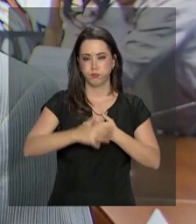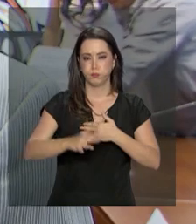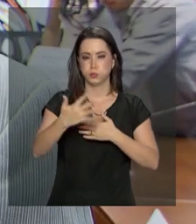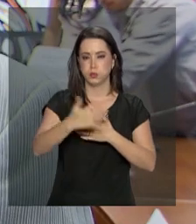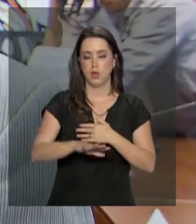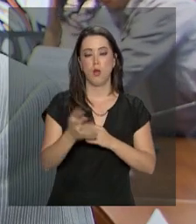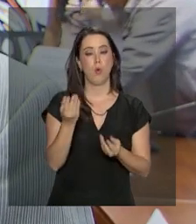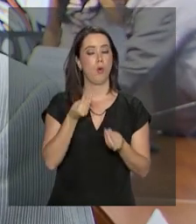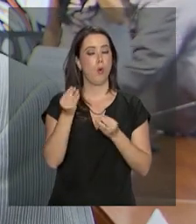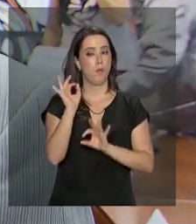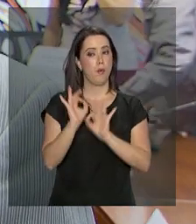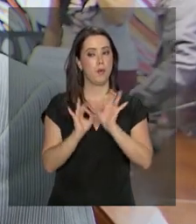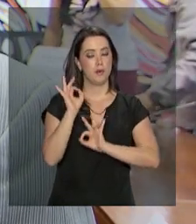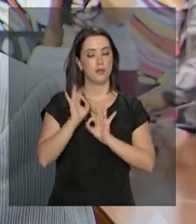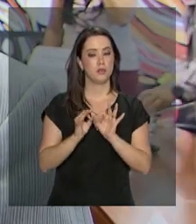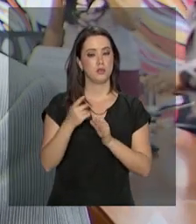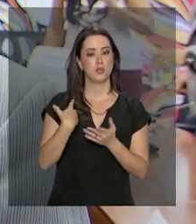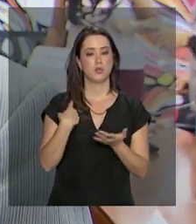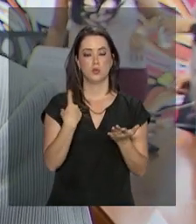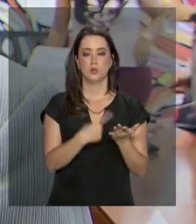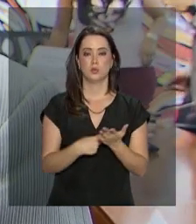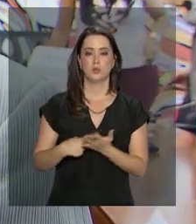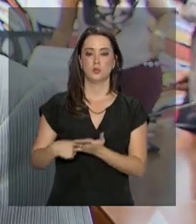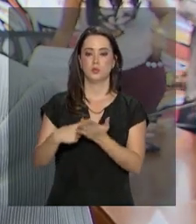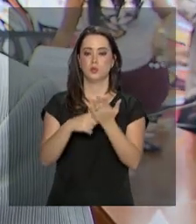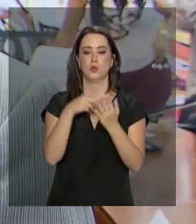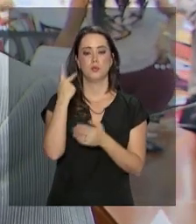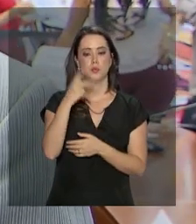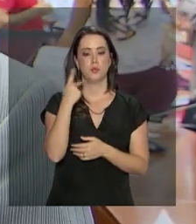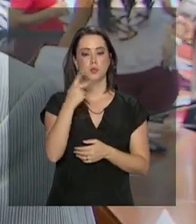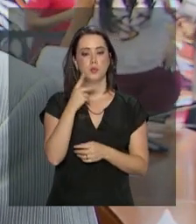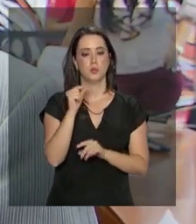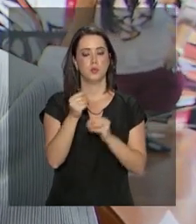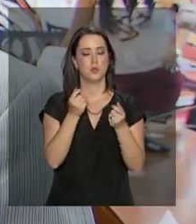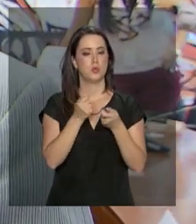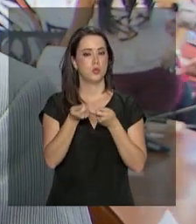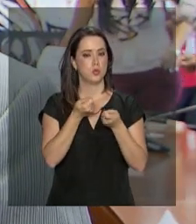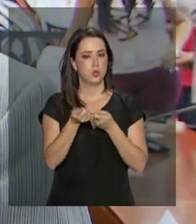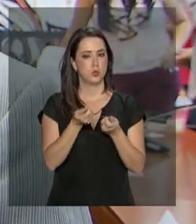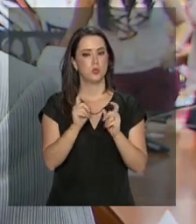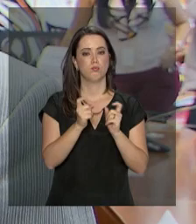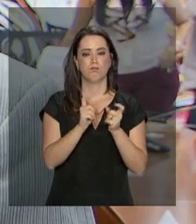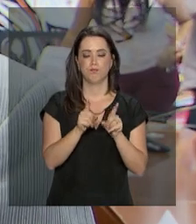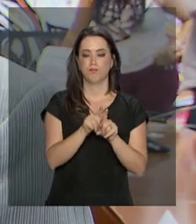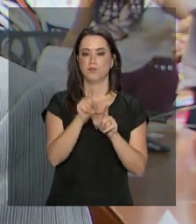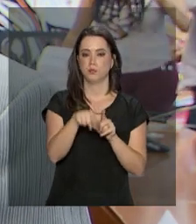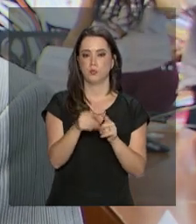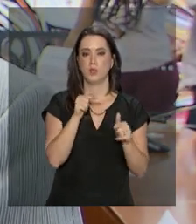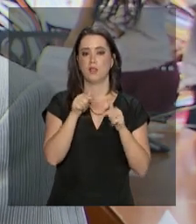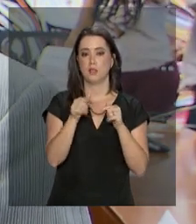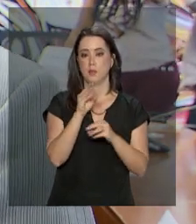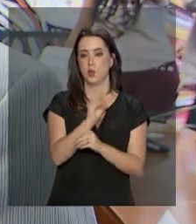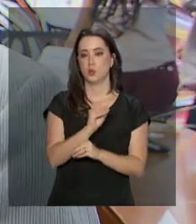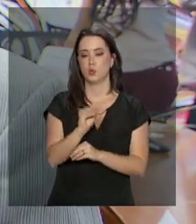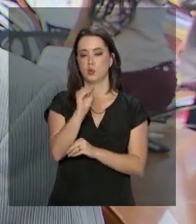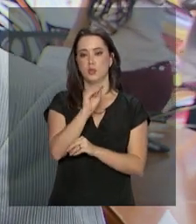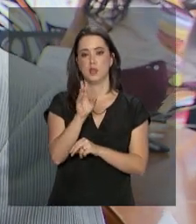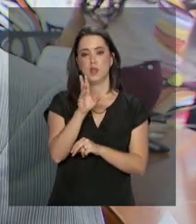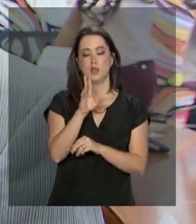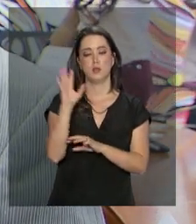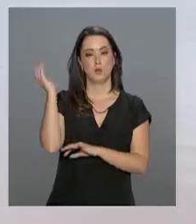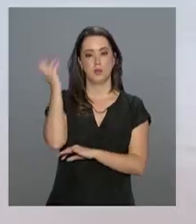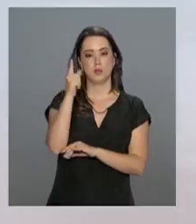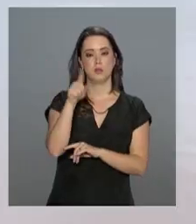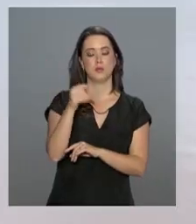planejamento estabelecimento da de políticas de gestão de maneira geral as ações de proteção ambiental que são extremamente